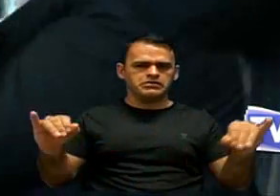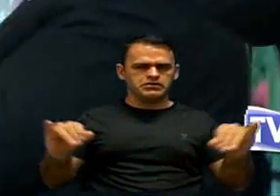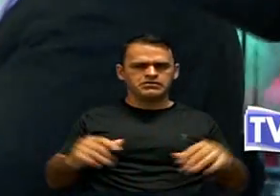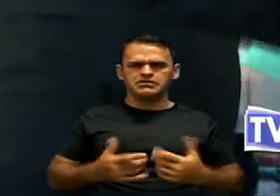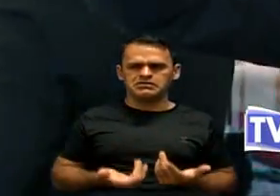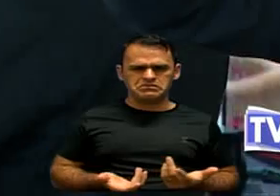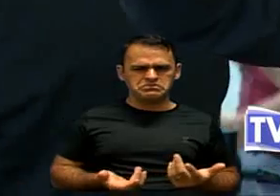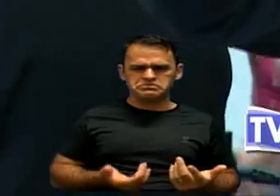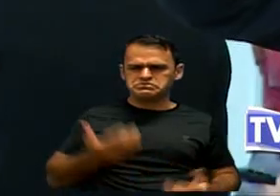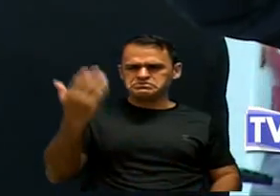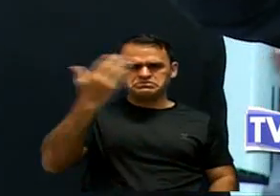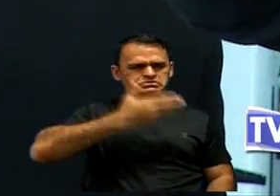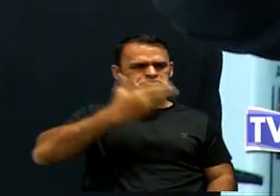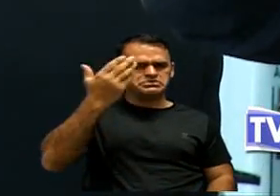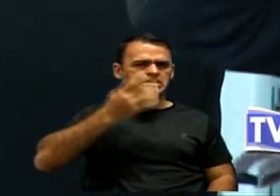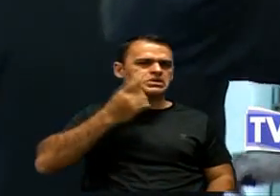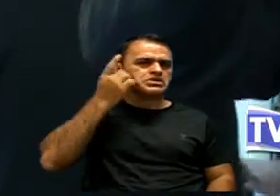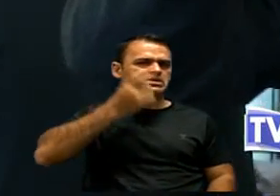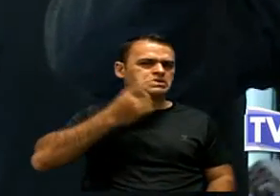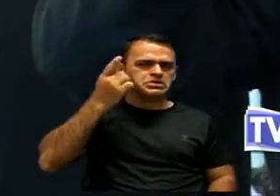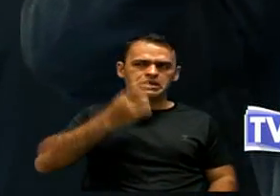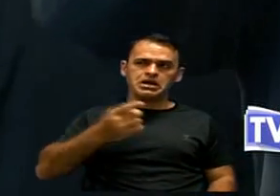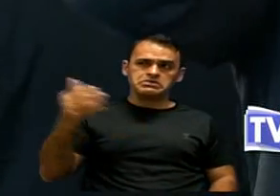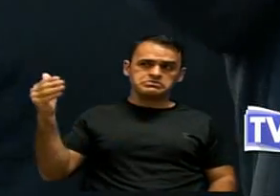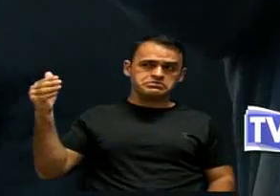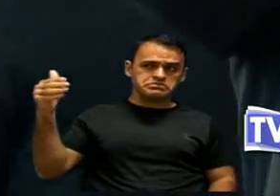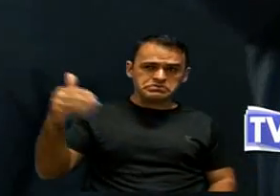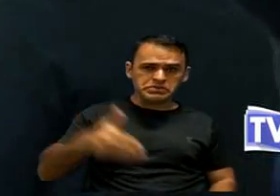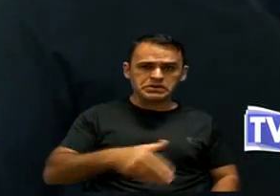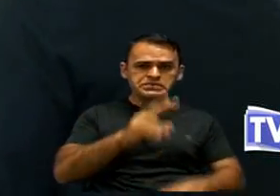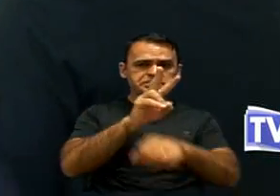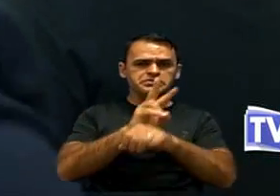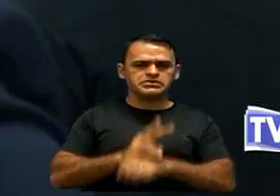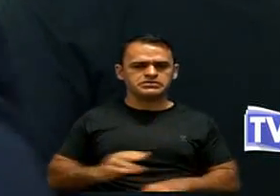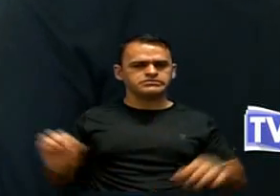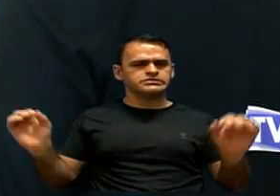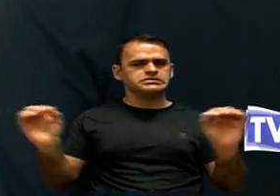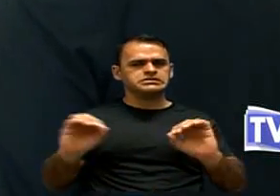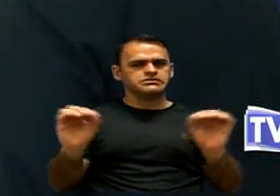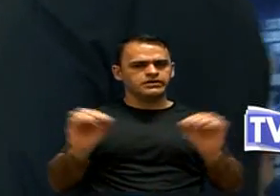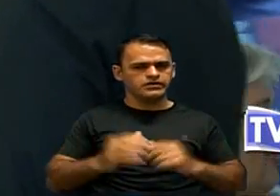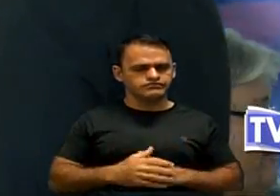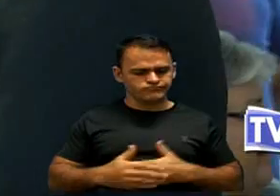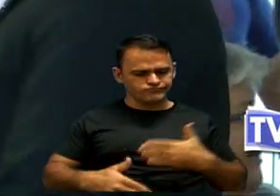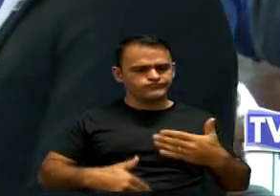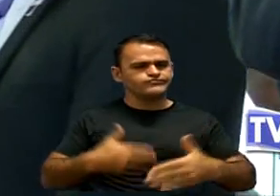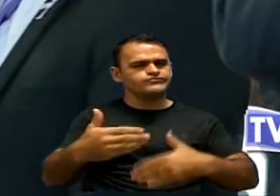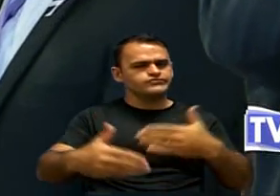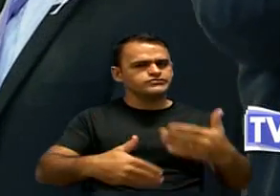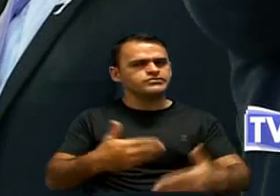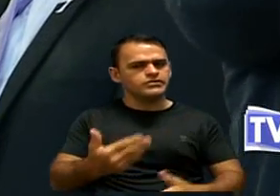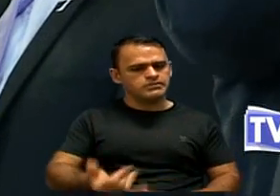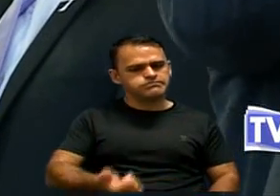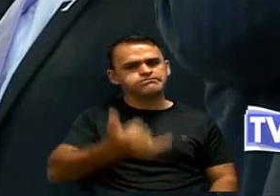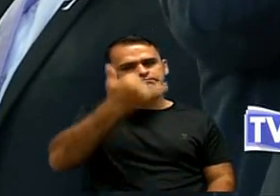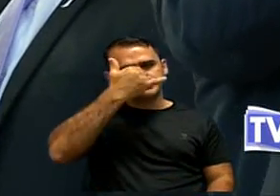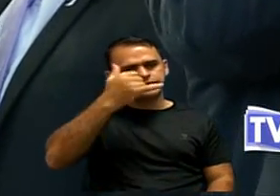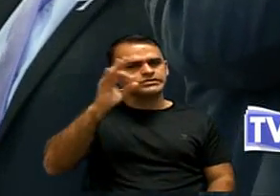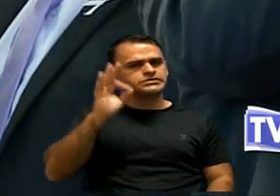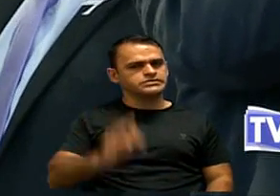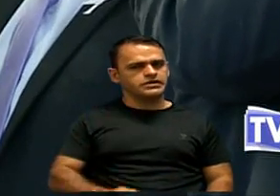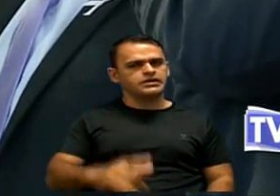nunca vi ninguém no regional, nem no Leonor. Infelizmente, mas o dia desses deputados estão contados, porque já perderam